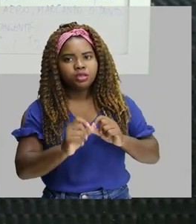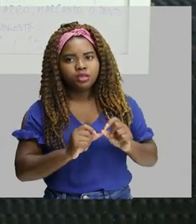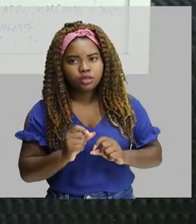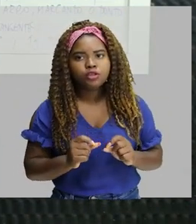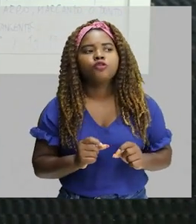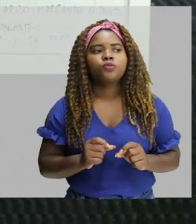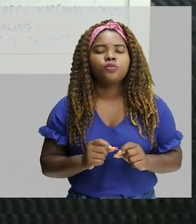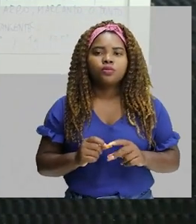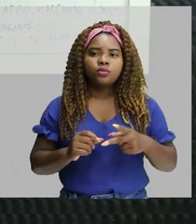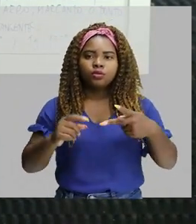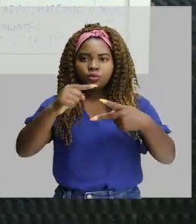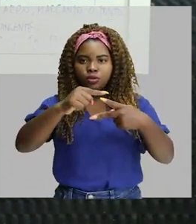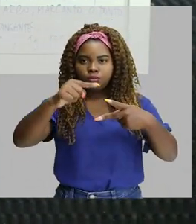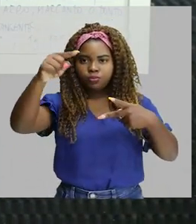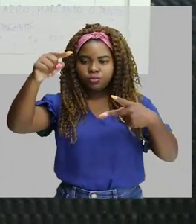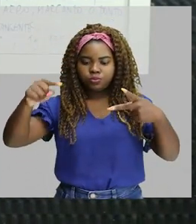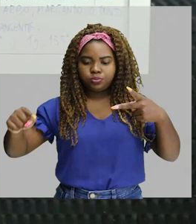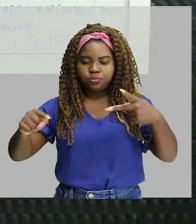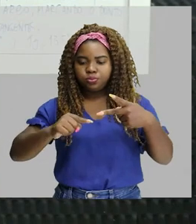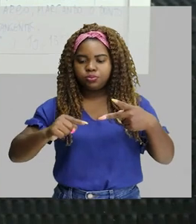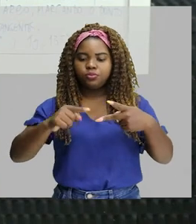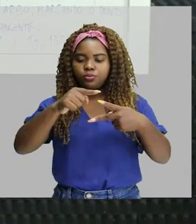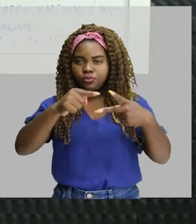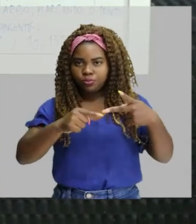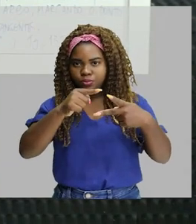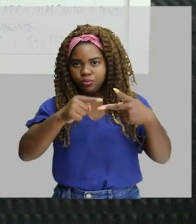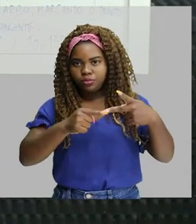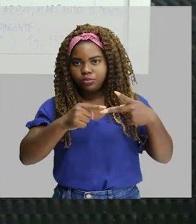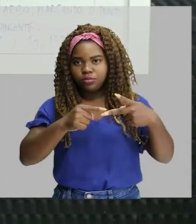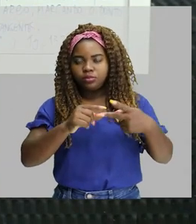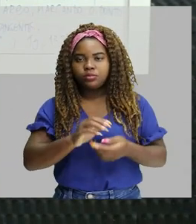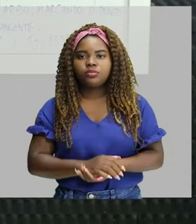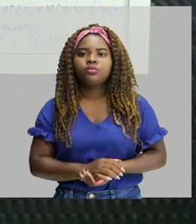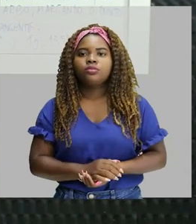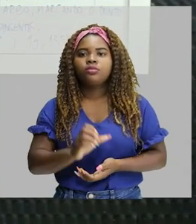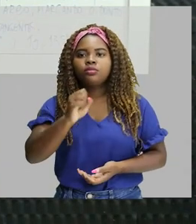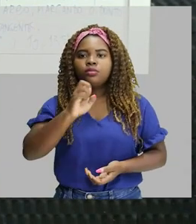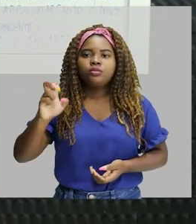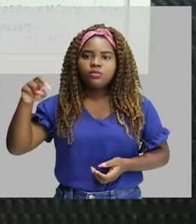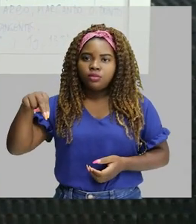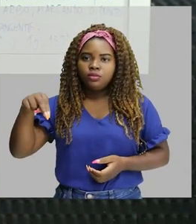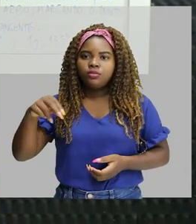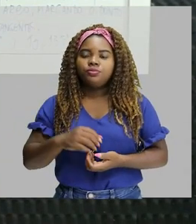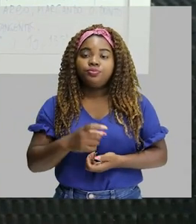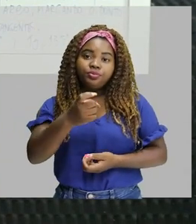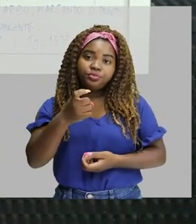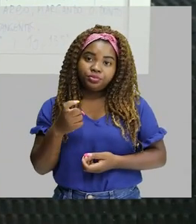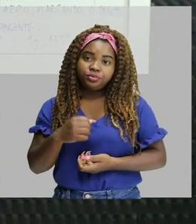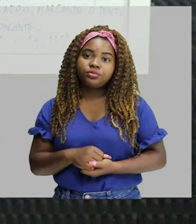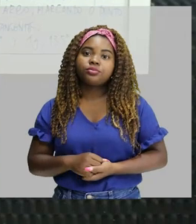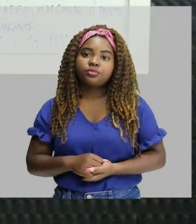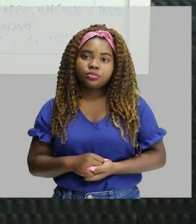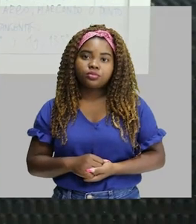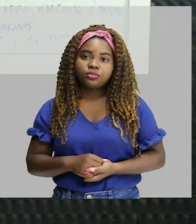retângulo certo então seno que você aprendeu lá no começo seno desse ângulo x Vamos